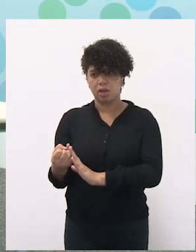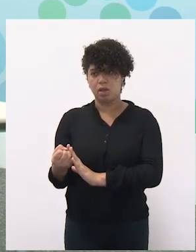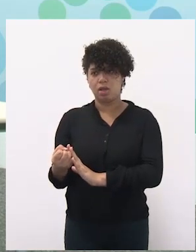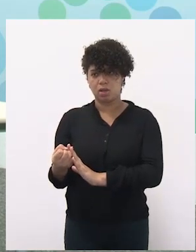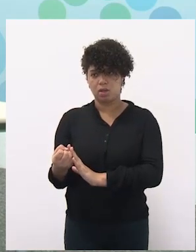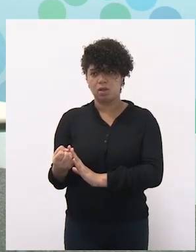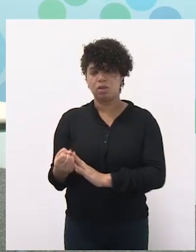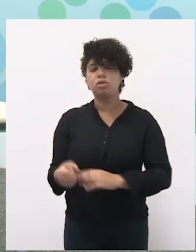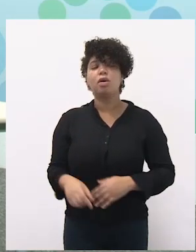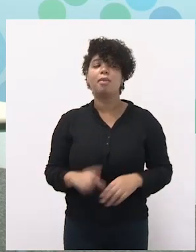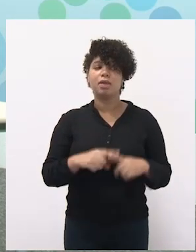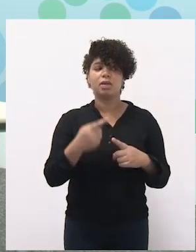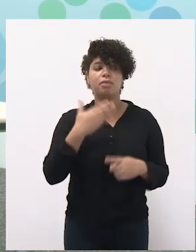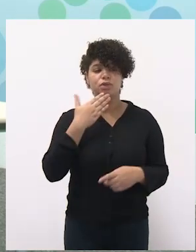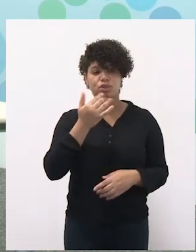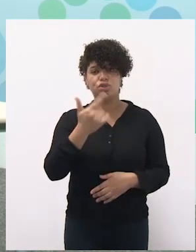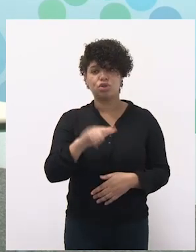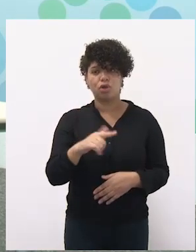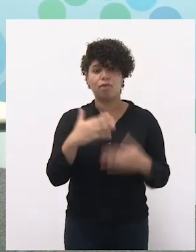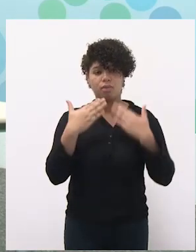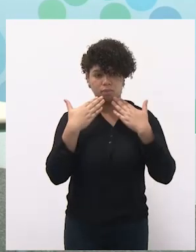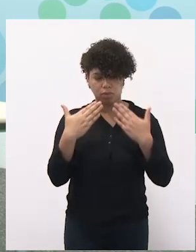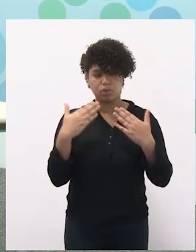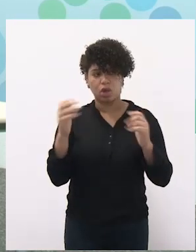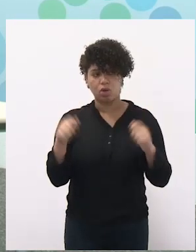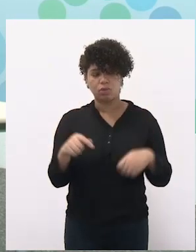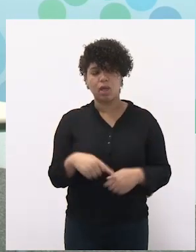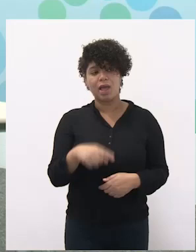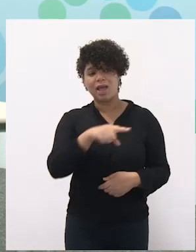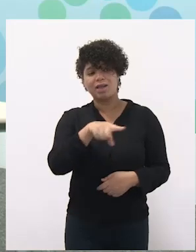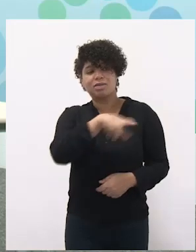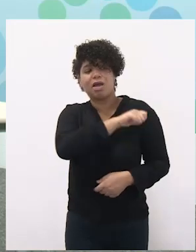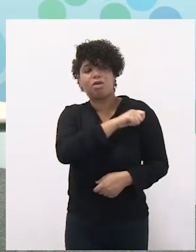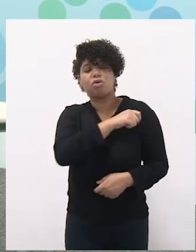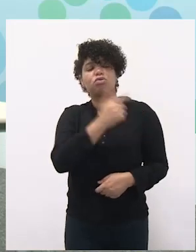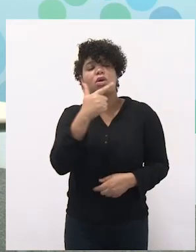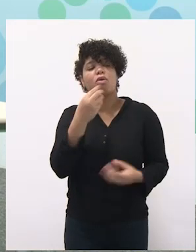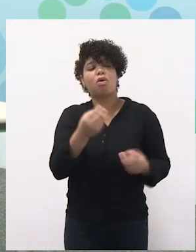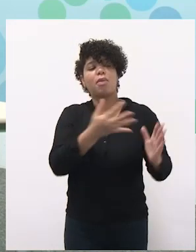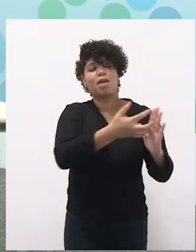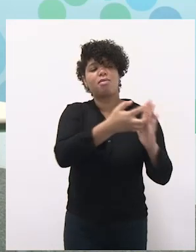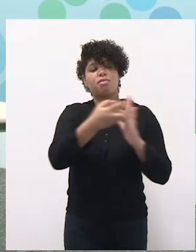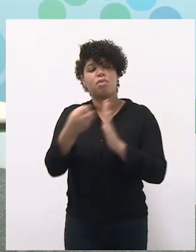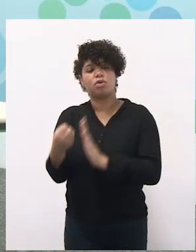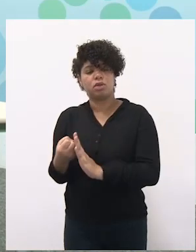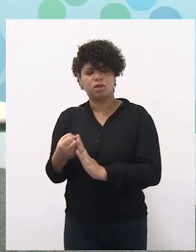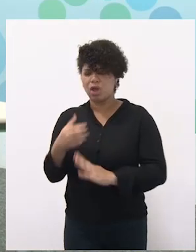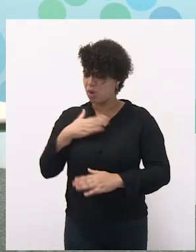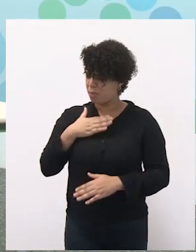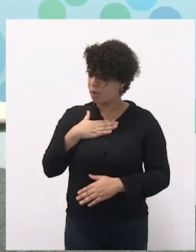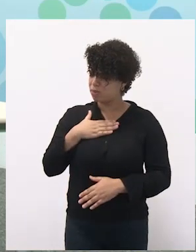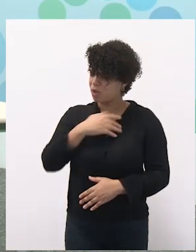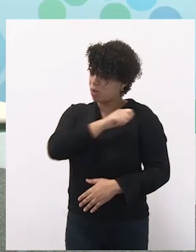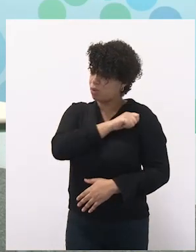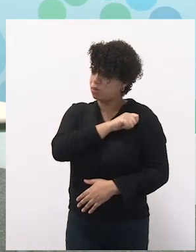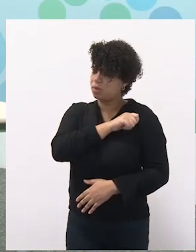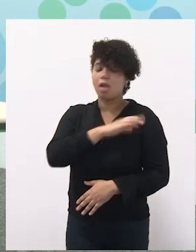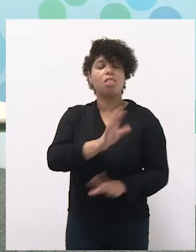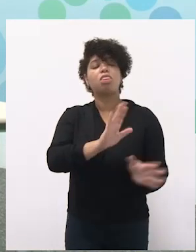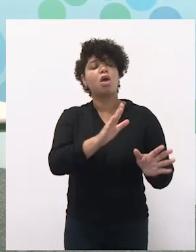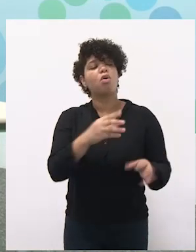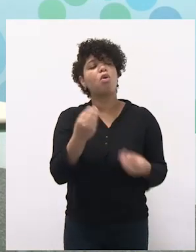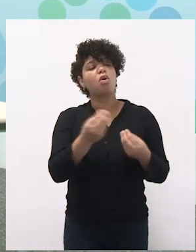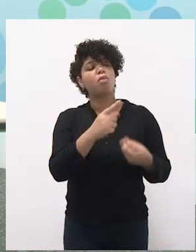processo, né? Mas ela pediu de novo para você mostrar os alunos. Eu mostrar os meus alunos? Não, mostrar como